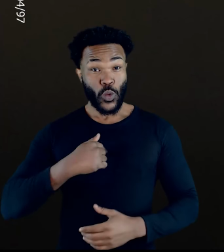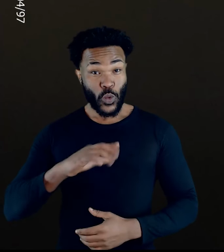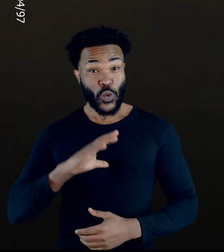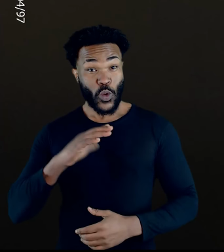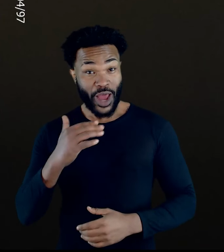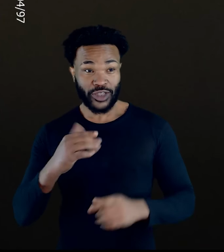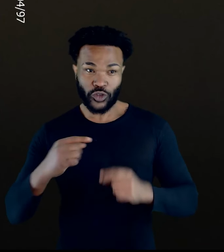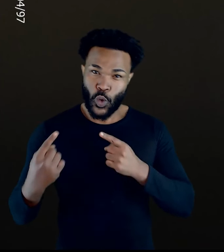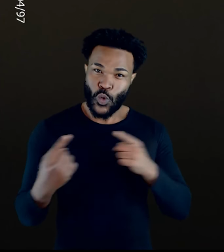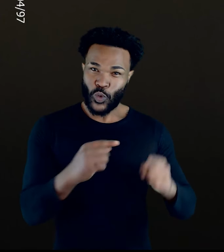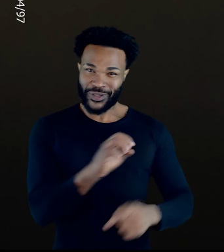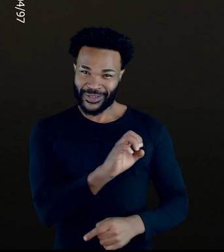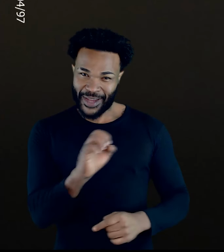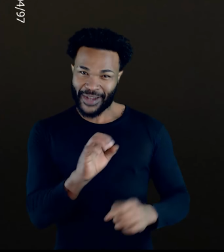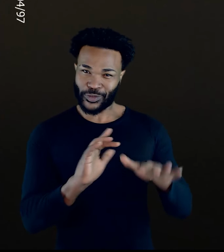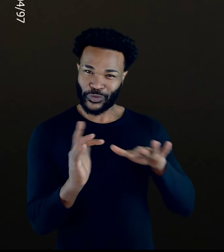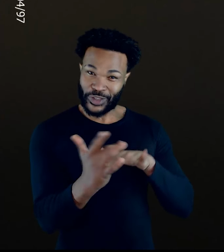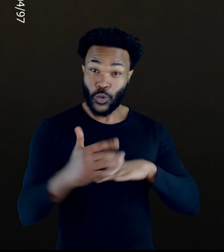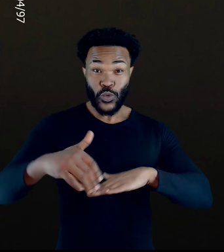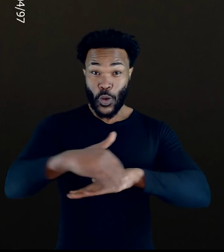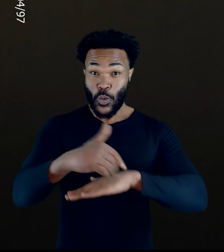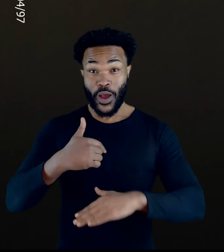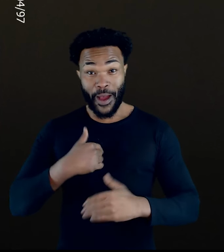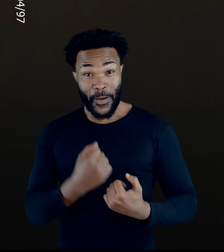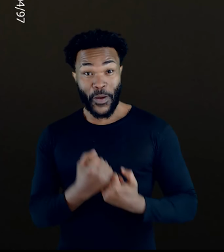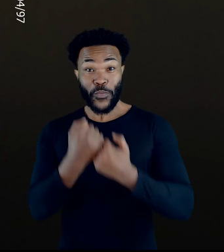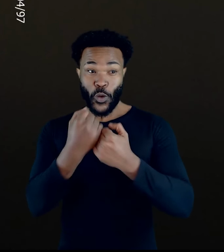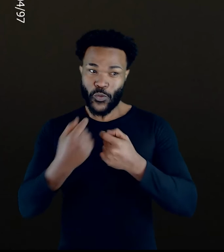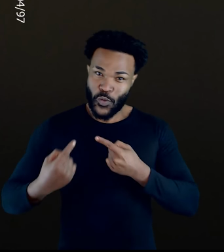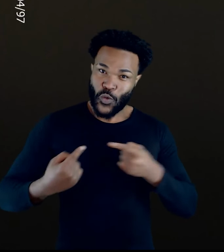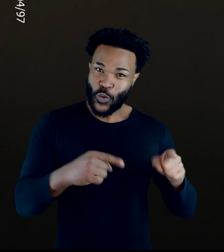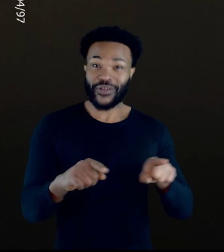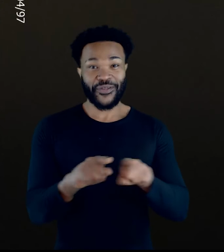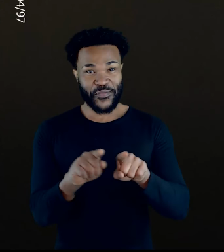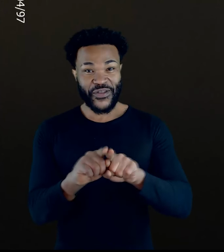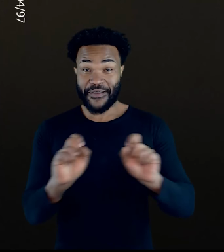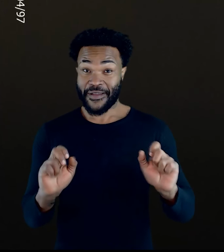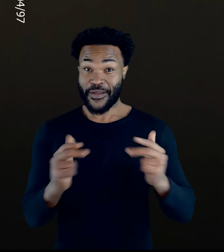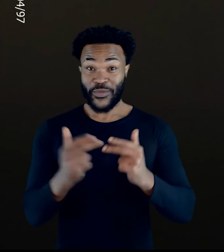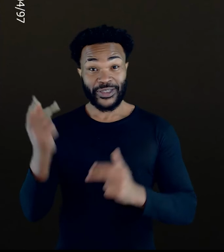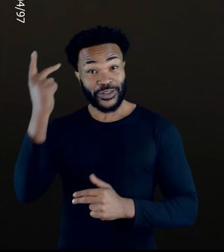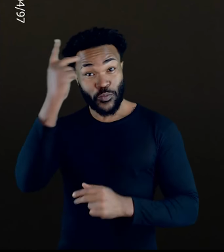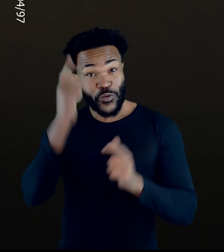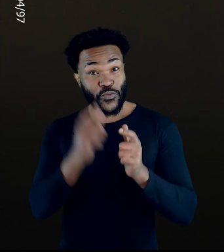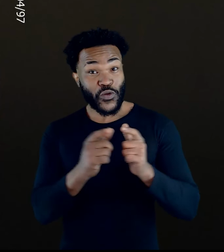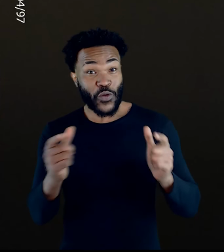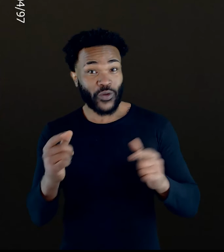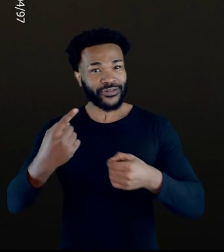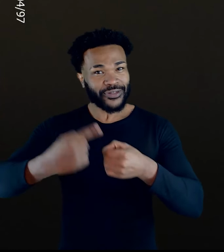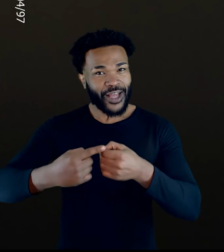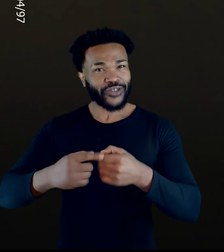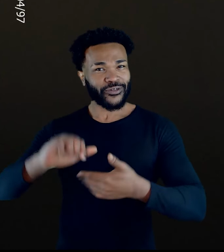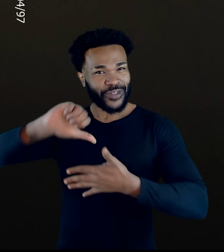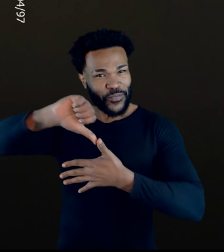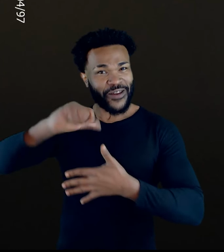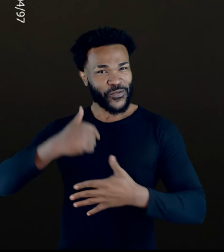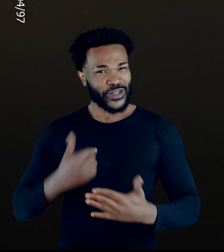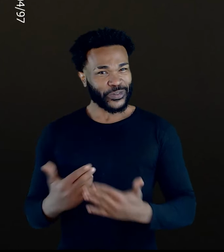tenho coragem de enfrentar a esquerda nas redes e na rua. Eu conto com o seu apoio para enfrentar também na Câmara. São Paulo é a maior cidade da América Latina. A minha missão